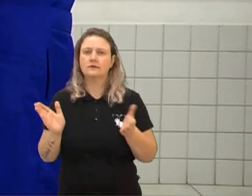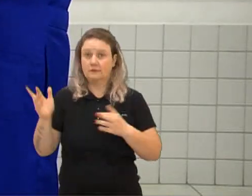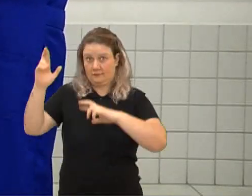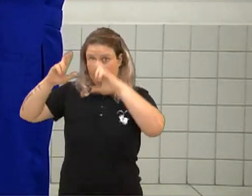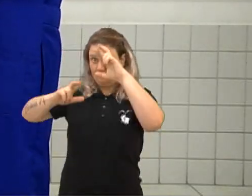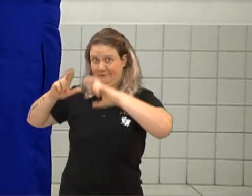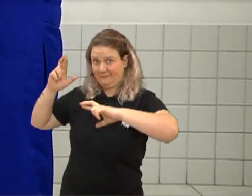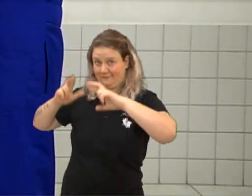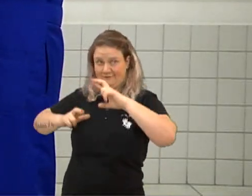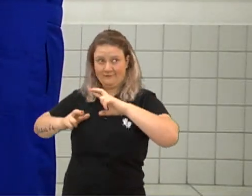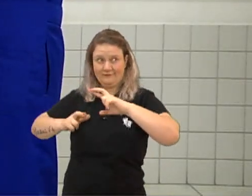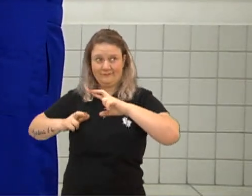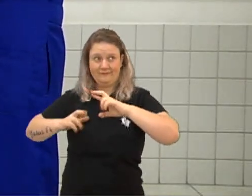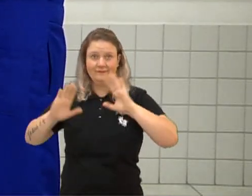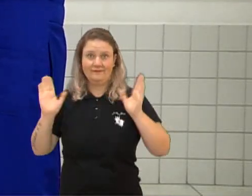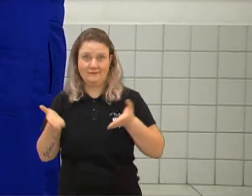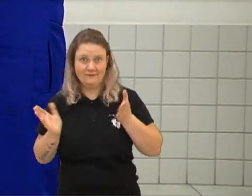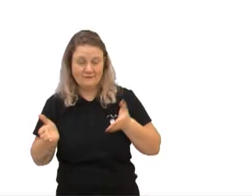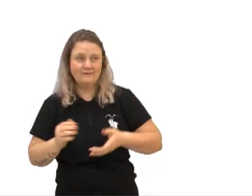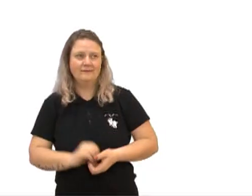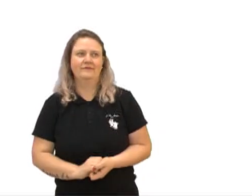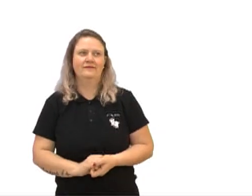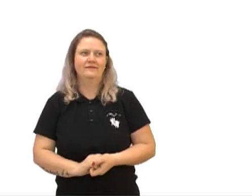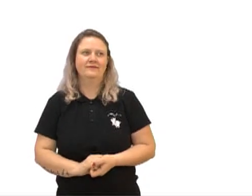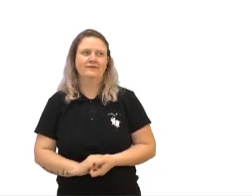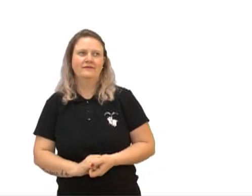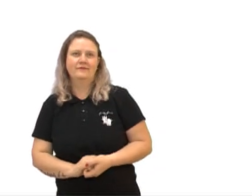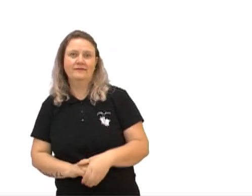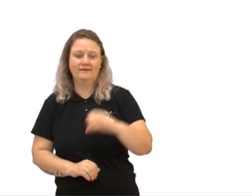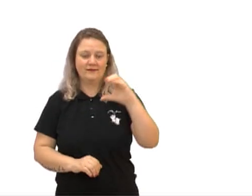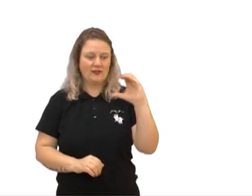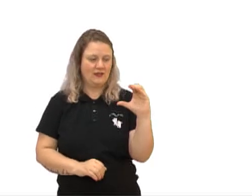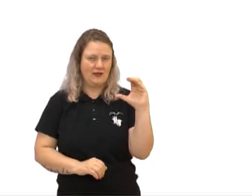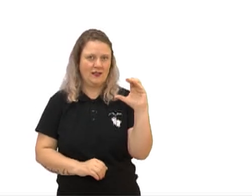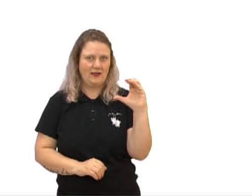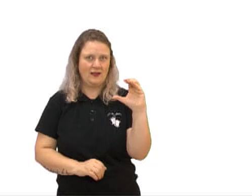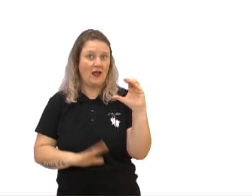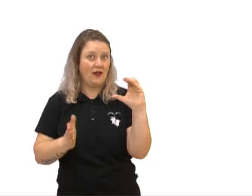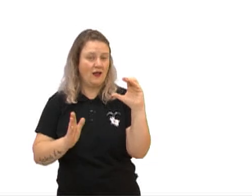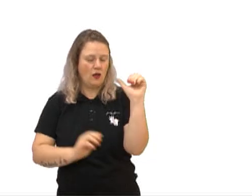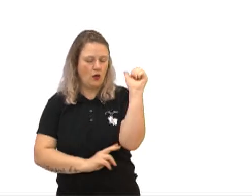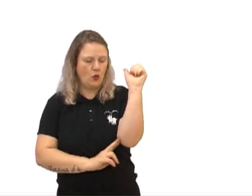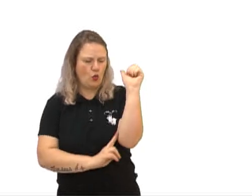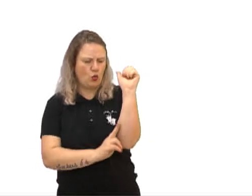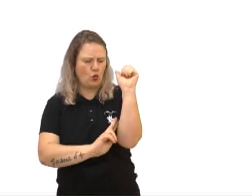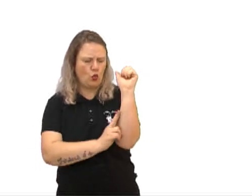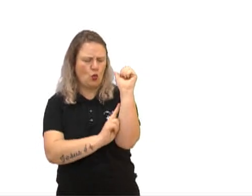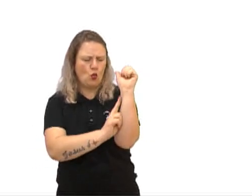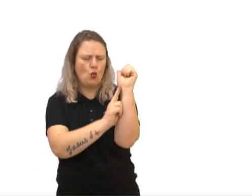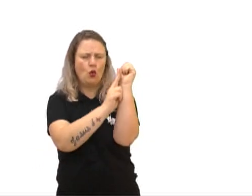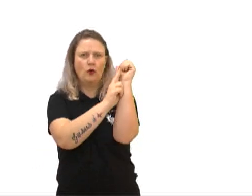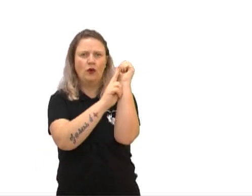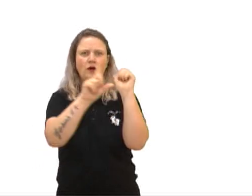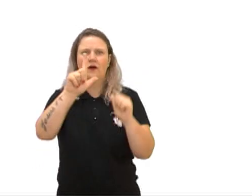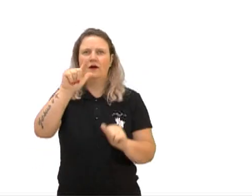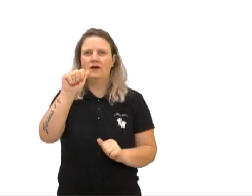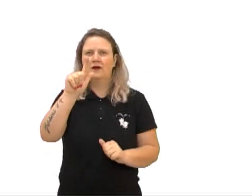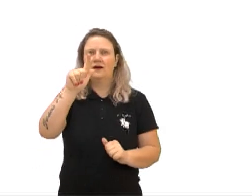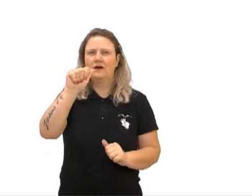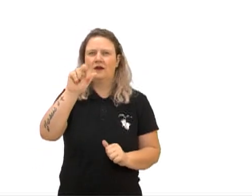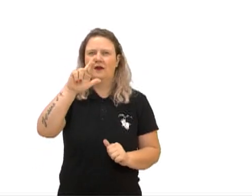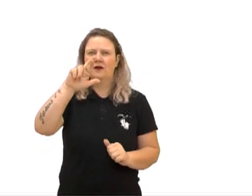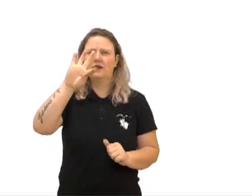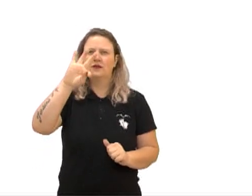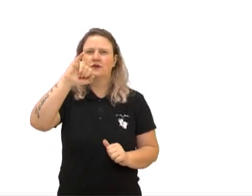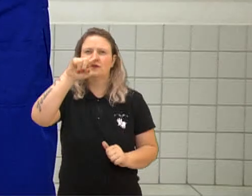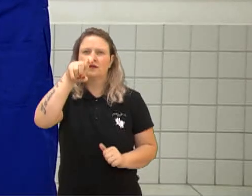verifiquem, atenção. Quem acertou, assinalou a letra C. Ai. E agora, professora? Bastante gente